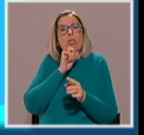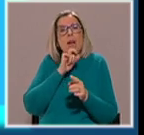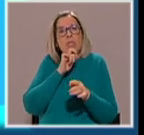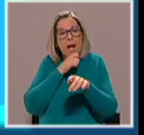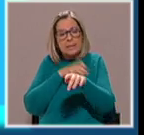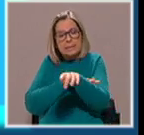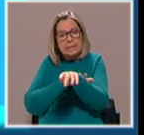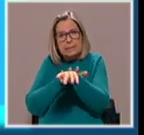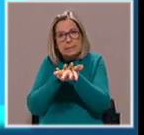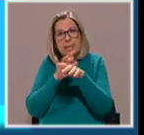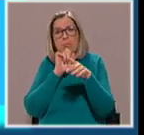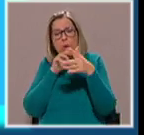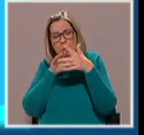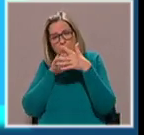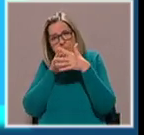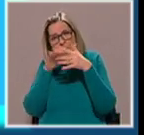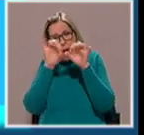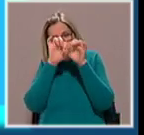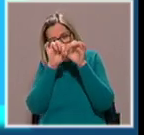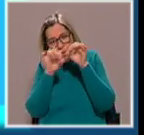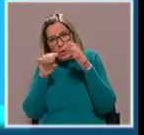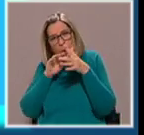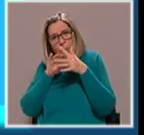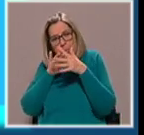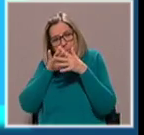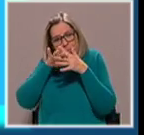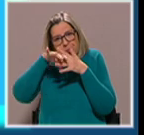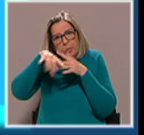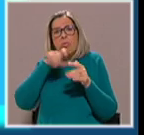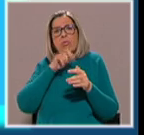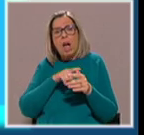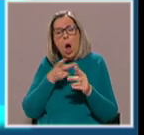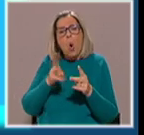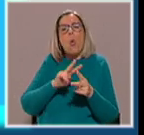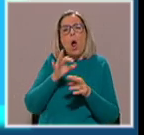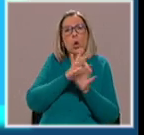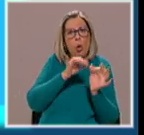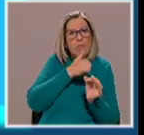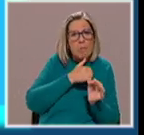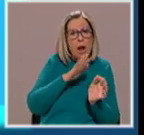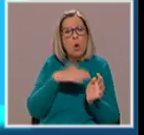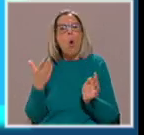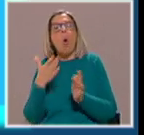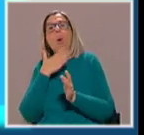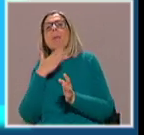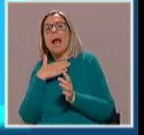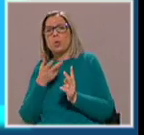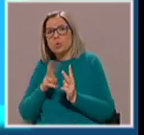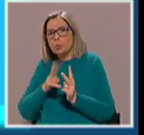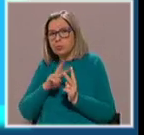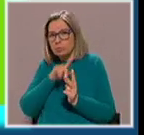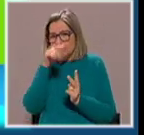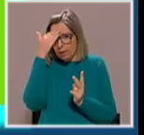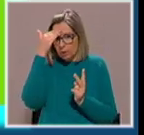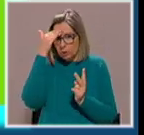vasos sanguíneos? Sair dos capilares sanguíneos? Serão os glóbulos vermelhos do lado esquerdo ou os glóbulos brancos do lado direito? O que é que